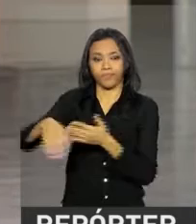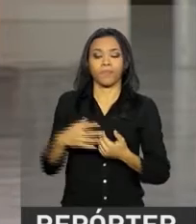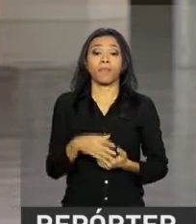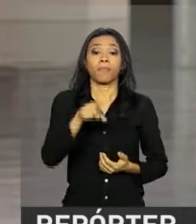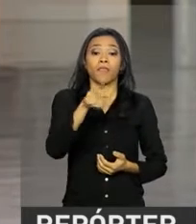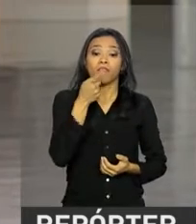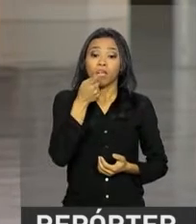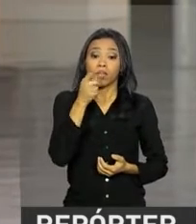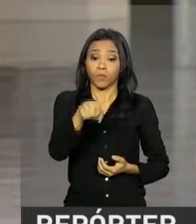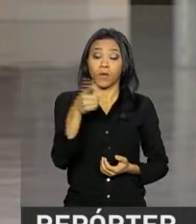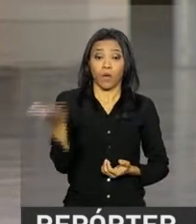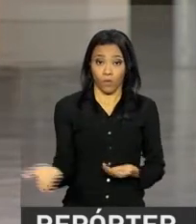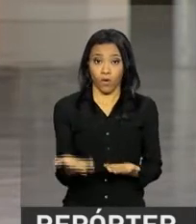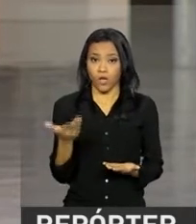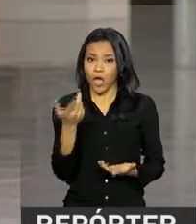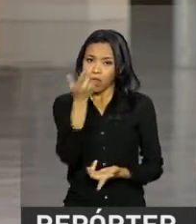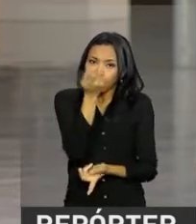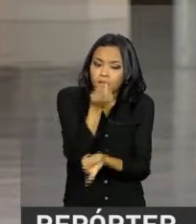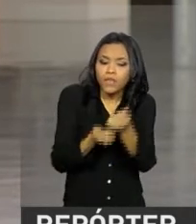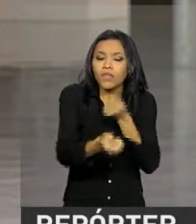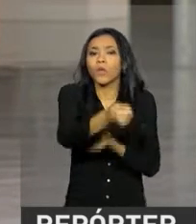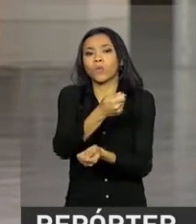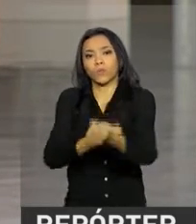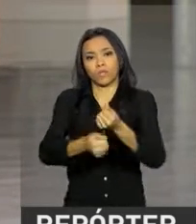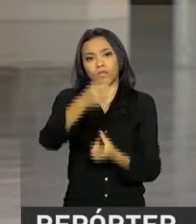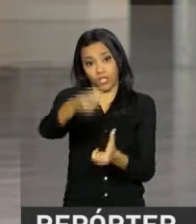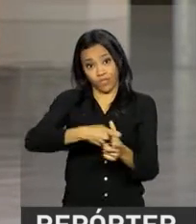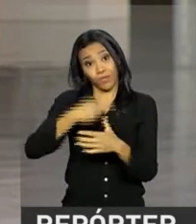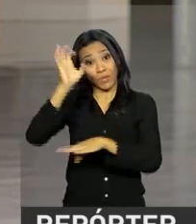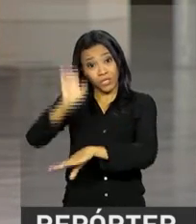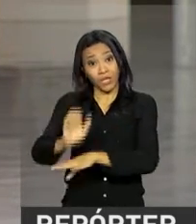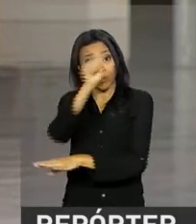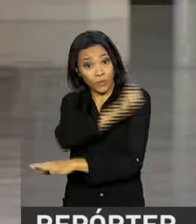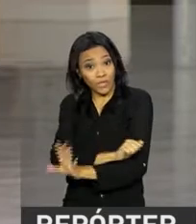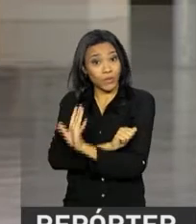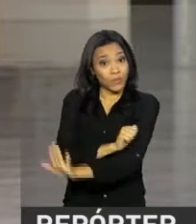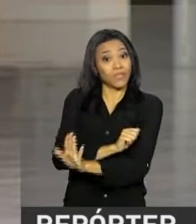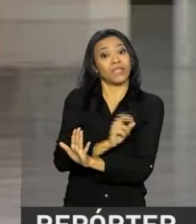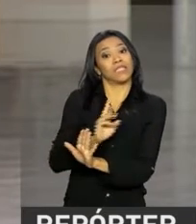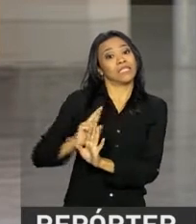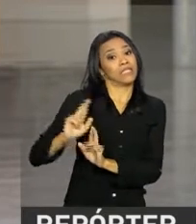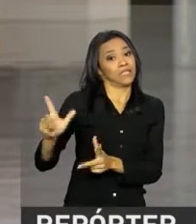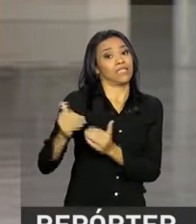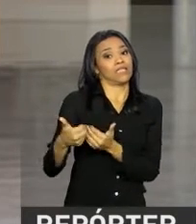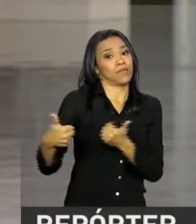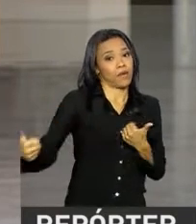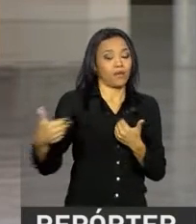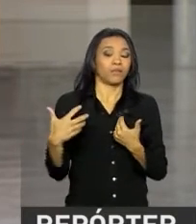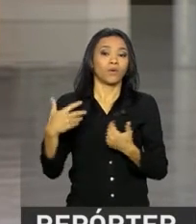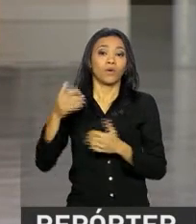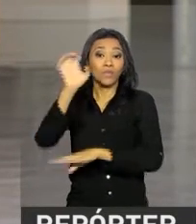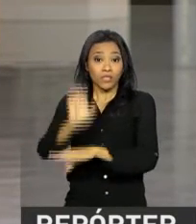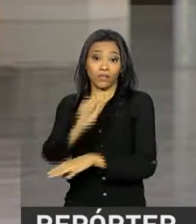relação à renegociação das dívidas a situação do estado do rio de janeiro vai ser tratada em separado o estado do rio de janeiro